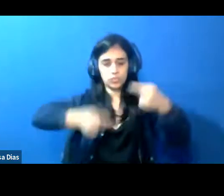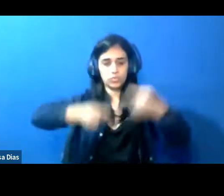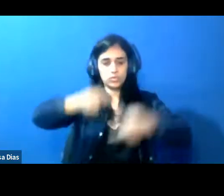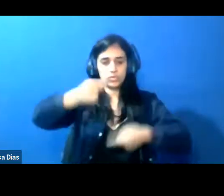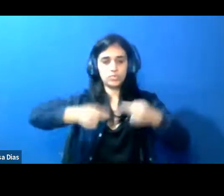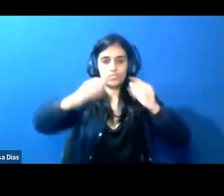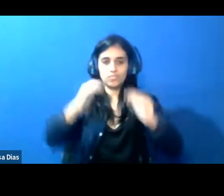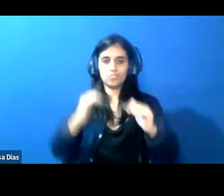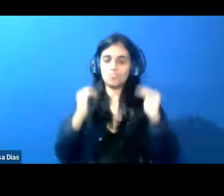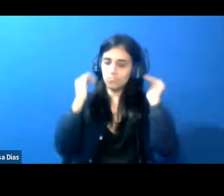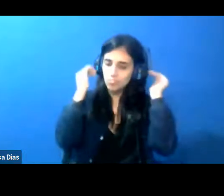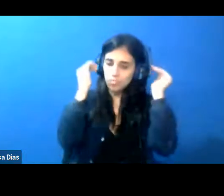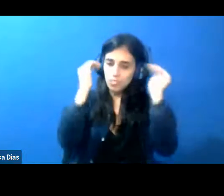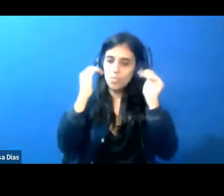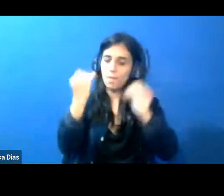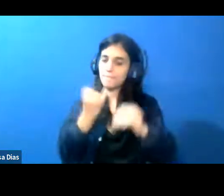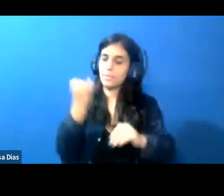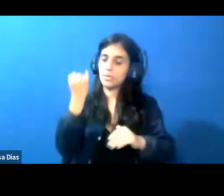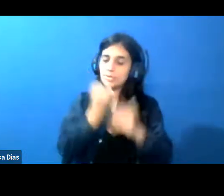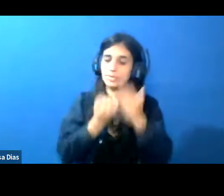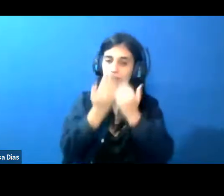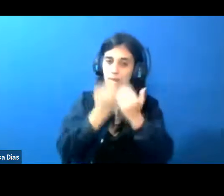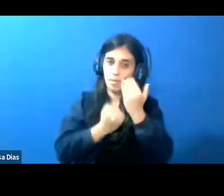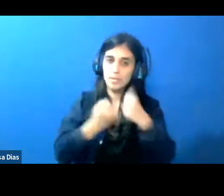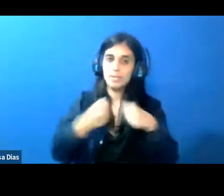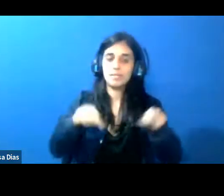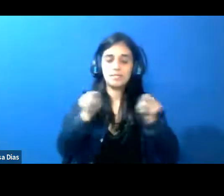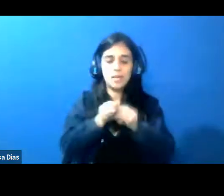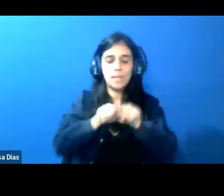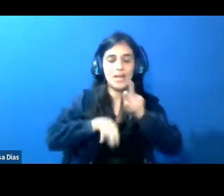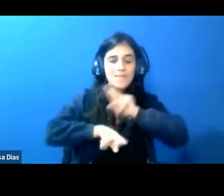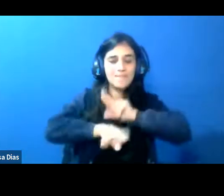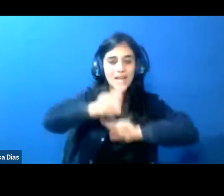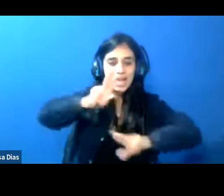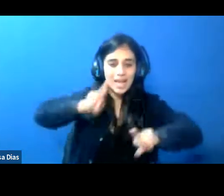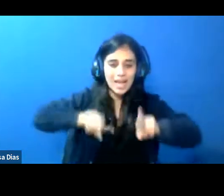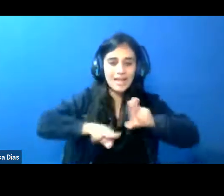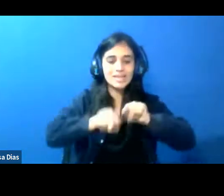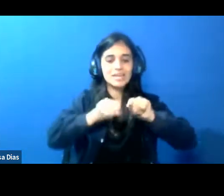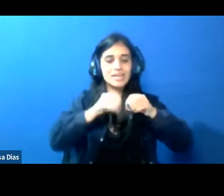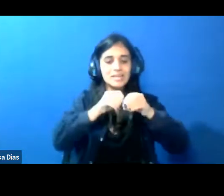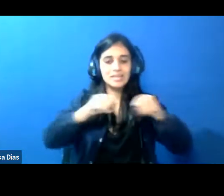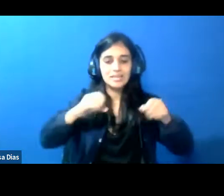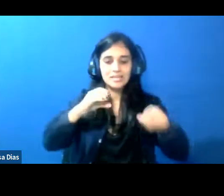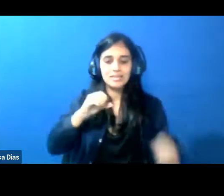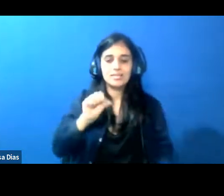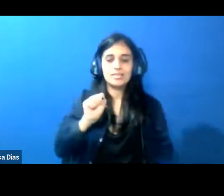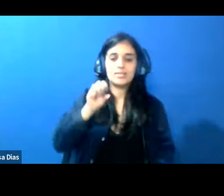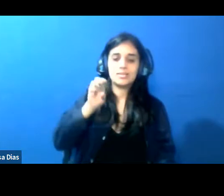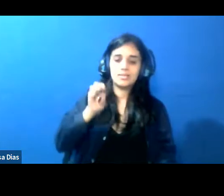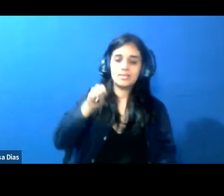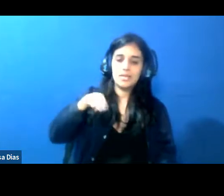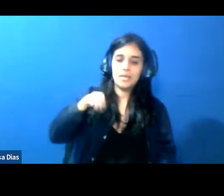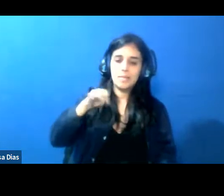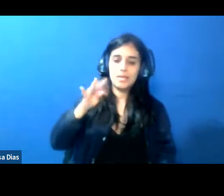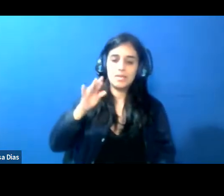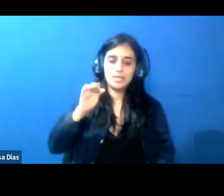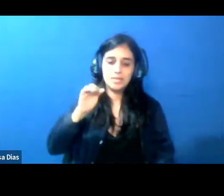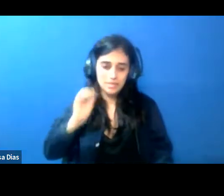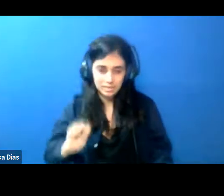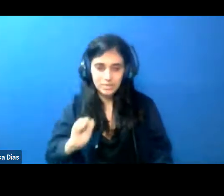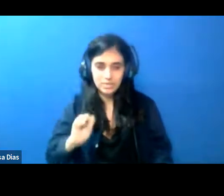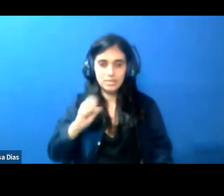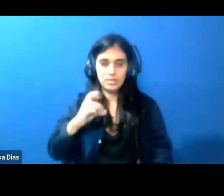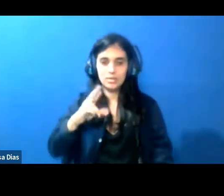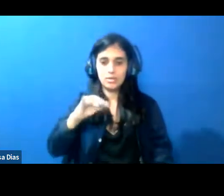soberania alimentar e a dimensão das sementes crioulas como patrimônio